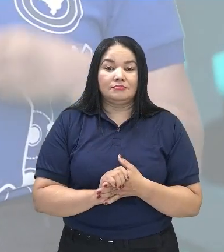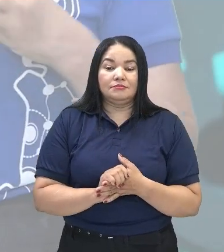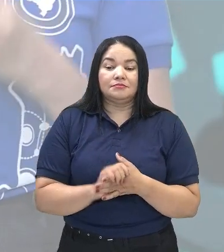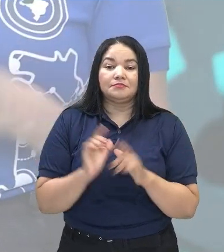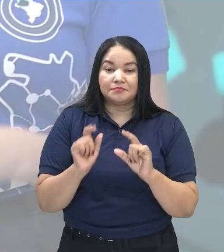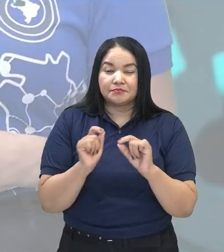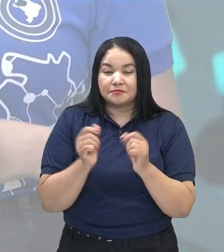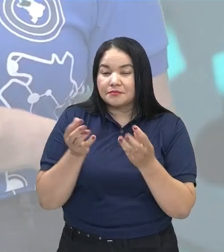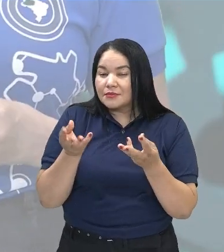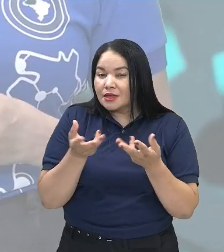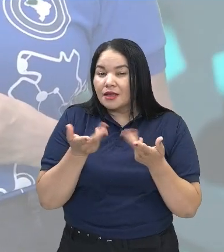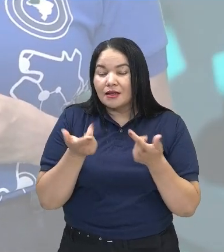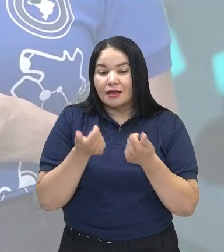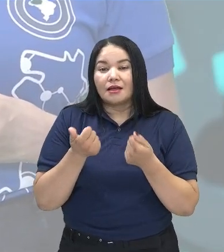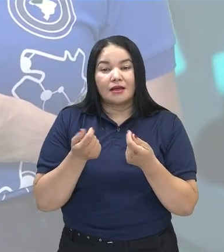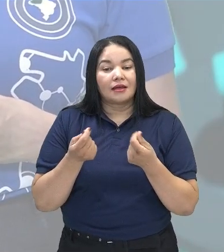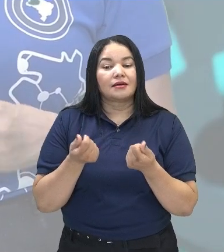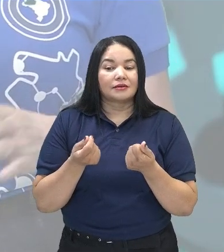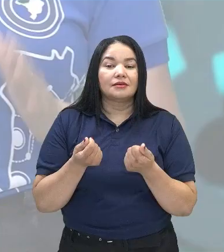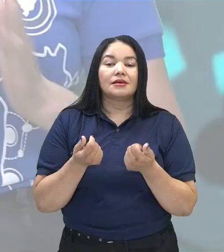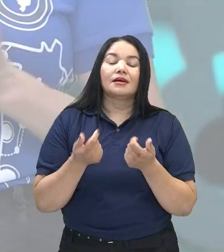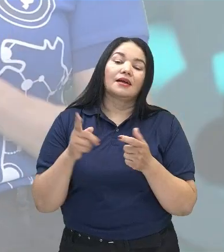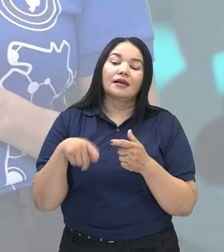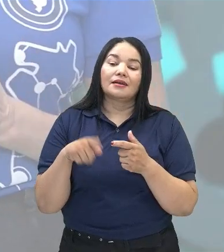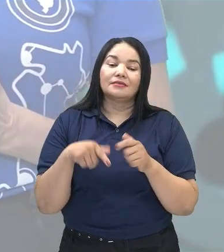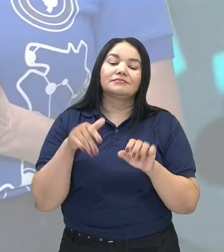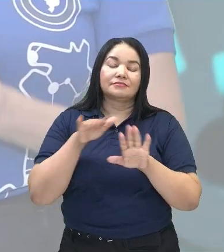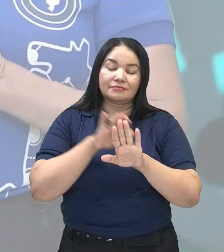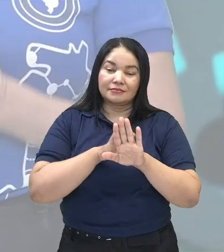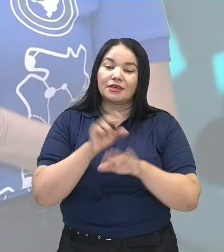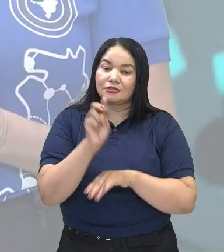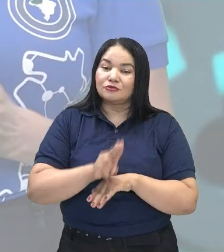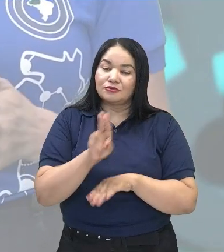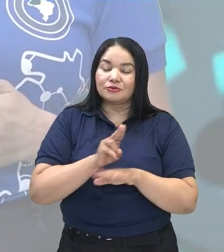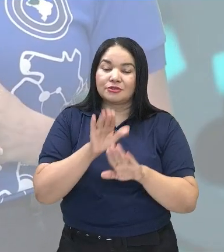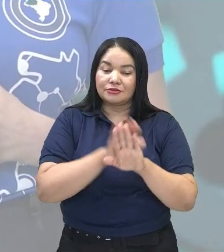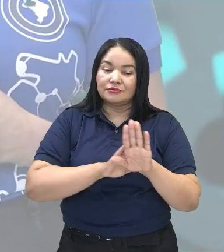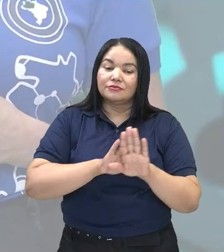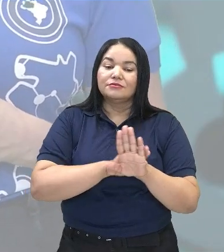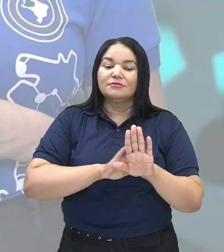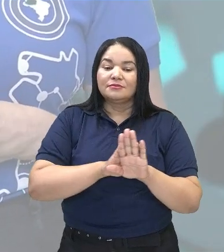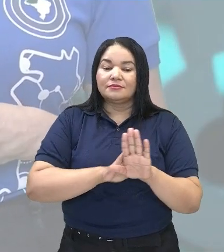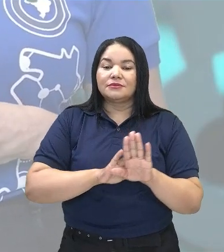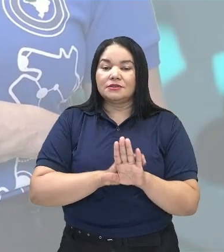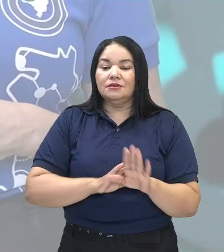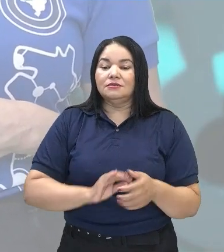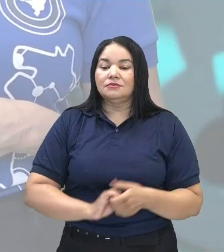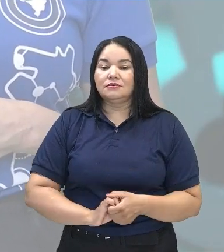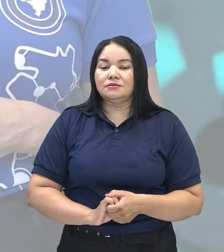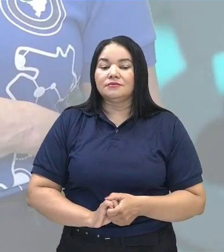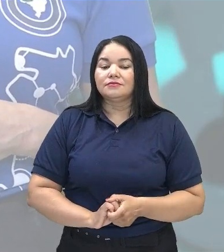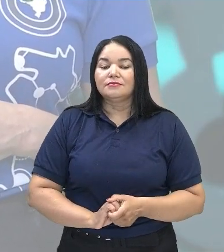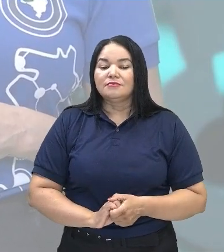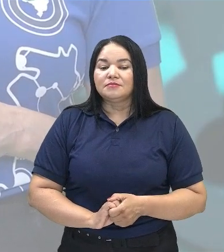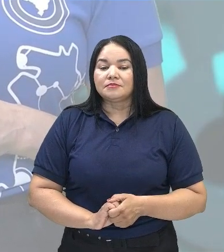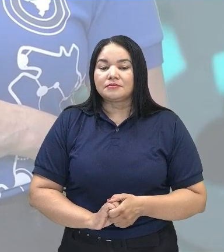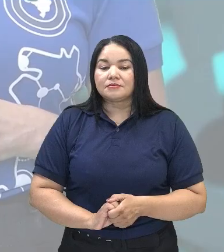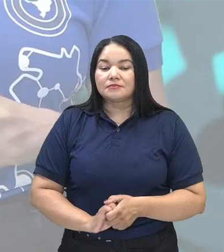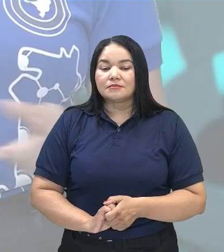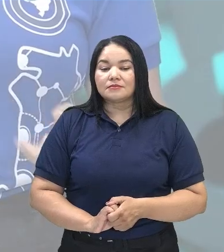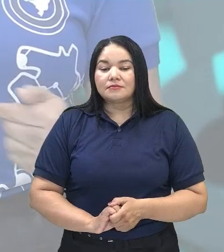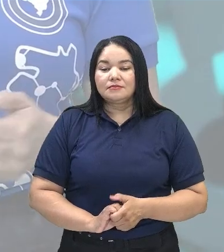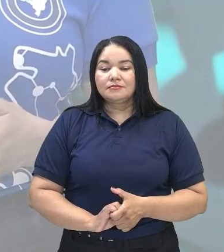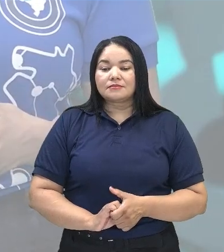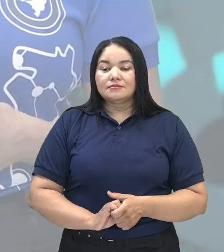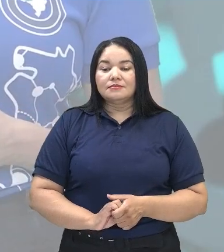menos agressiva, né, mais amena, aí nós estamos utilizando o eufemismo. Então,